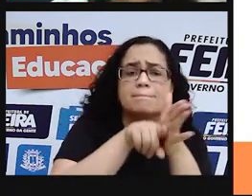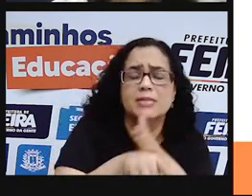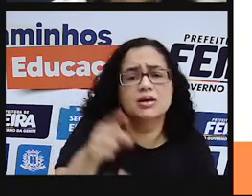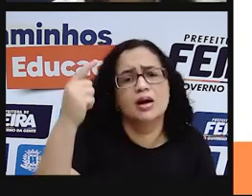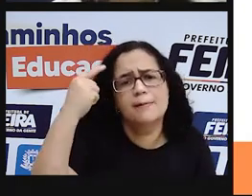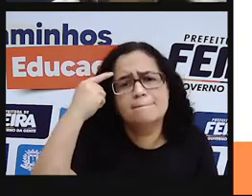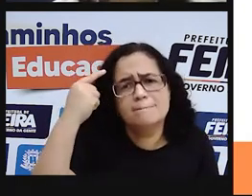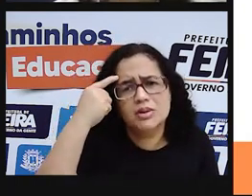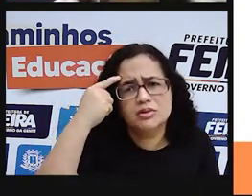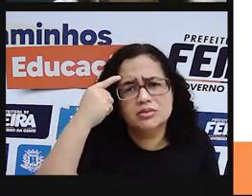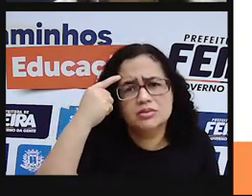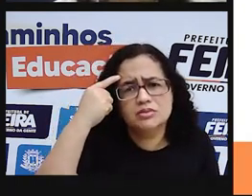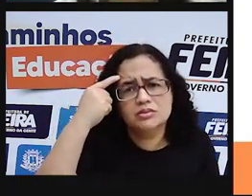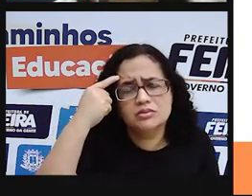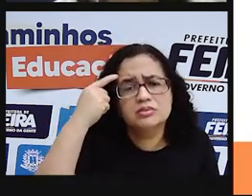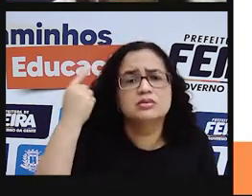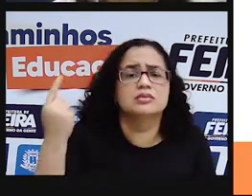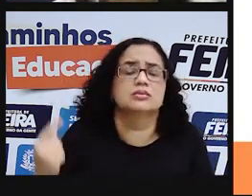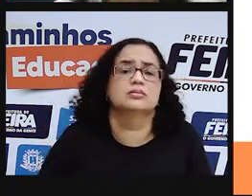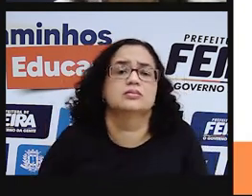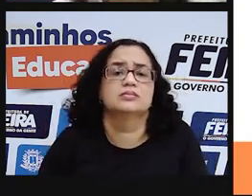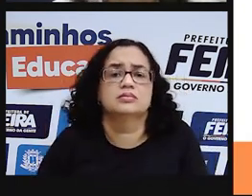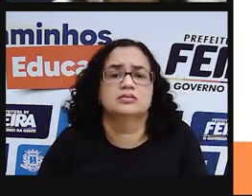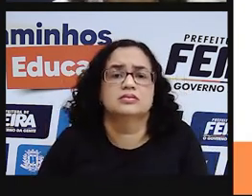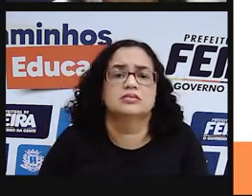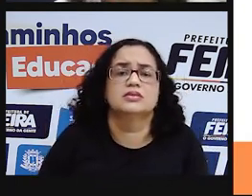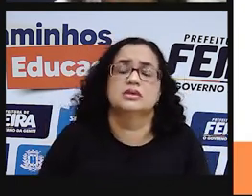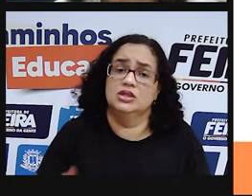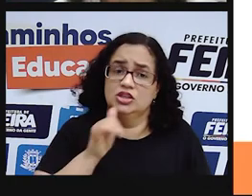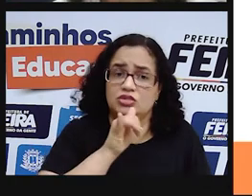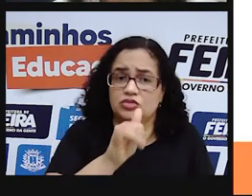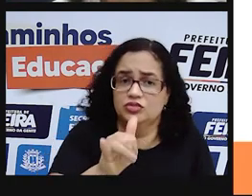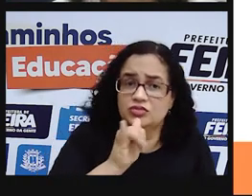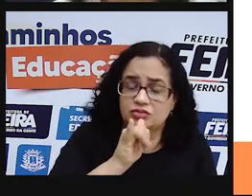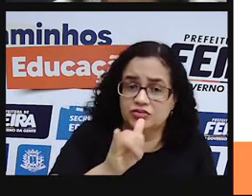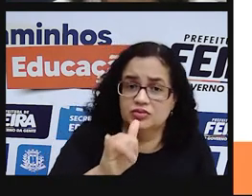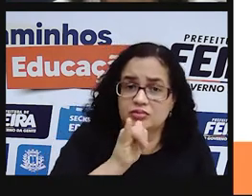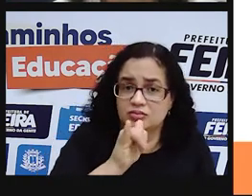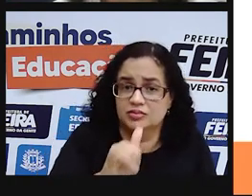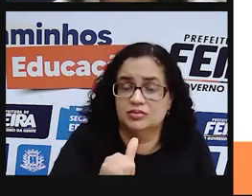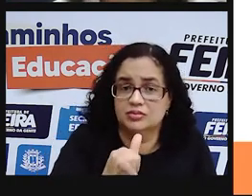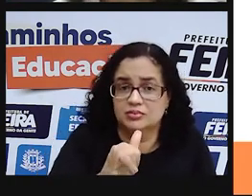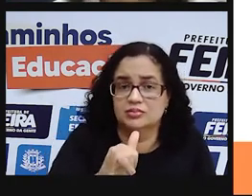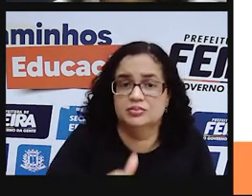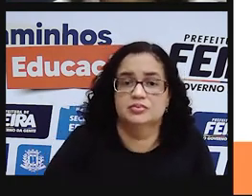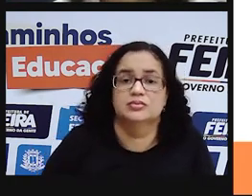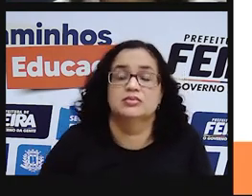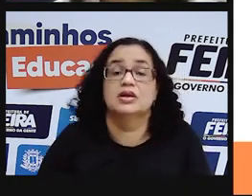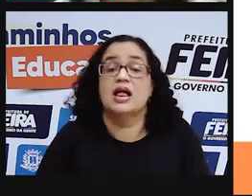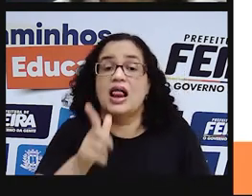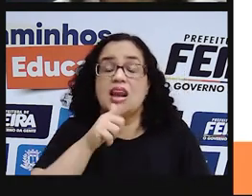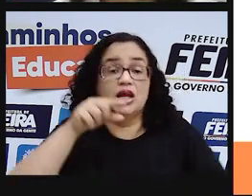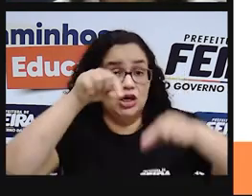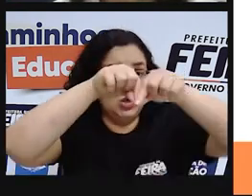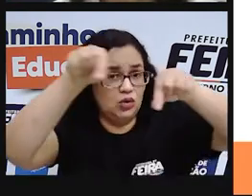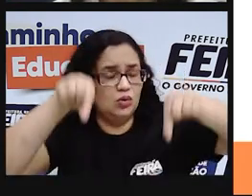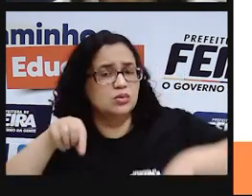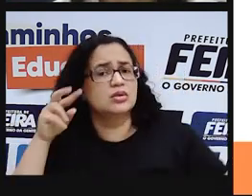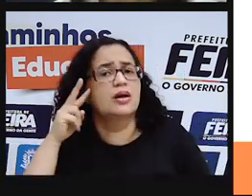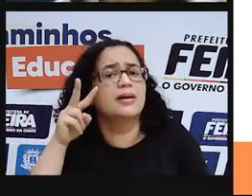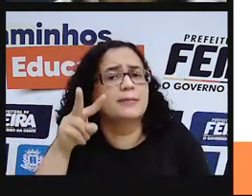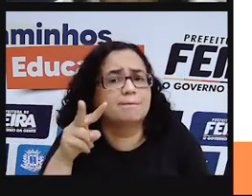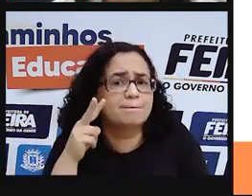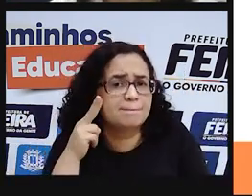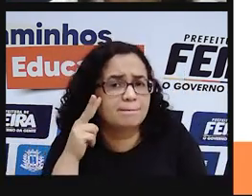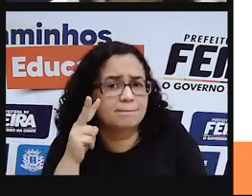para e pensa reflete né quando a gente traz todas as informações sobre as principais lagoas a gente observa